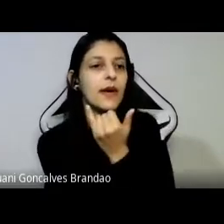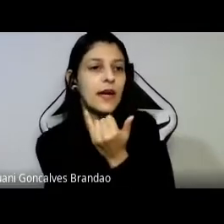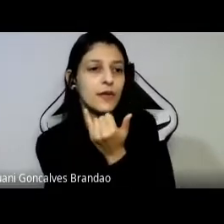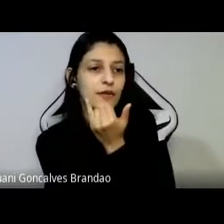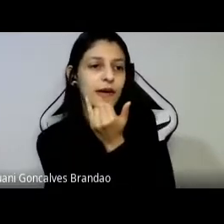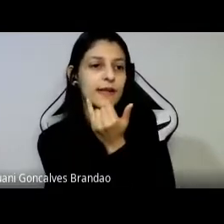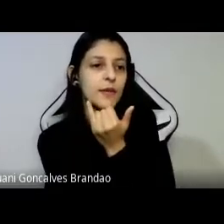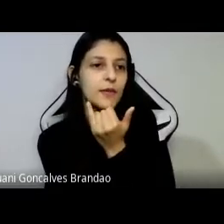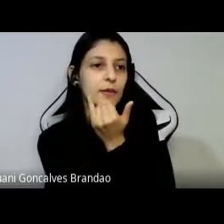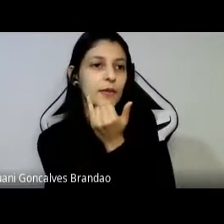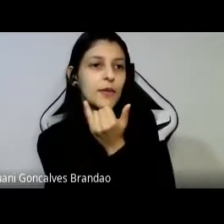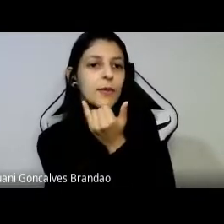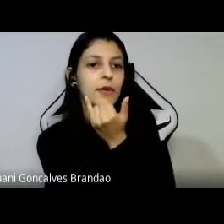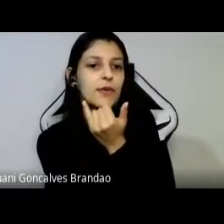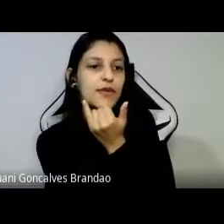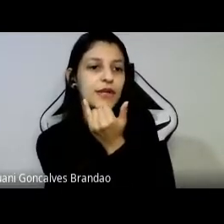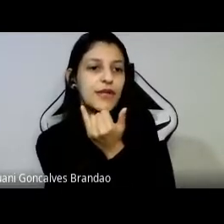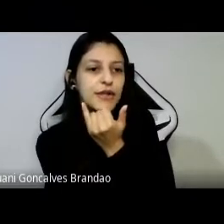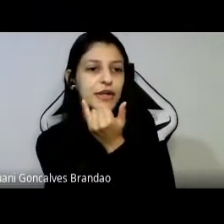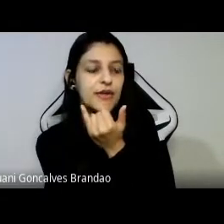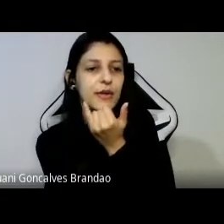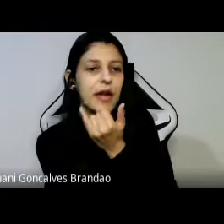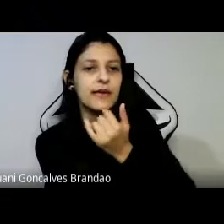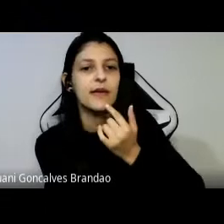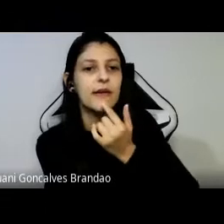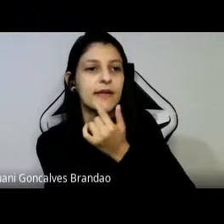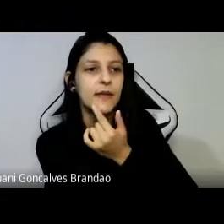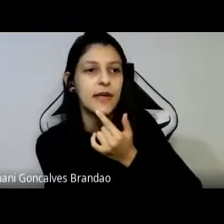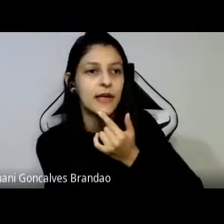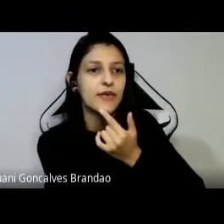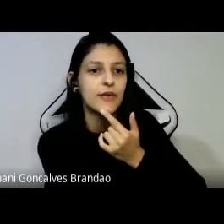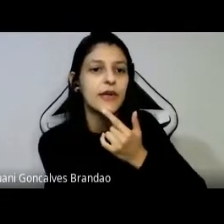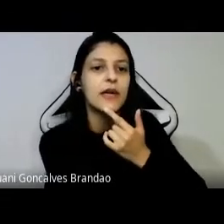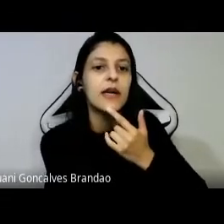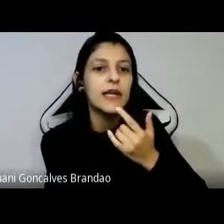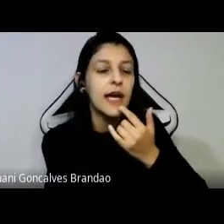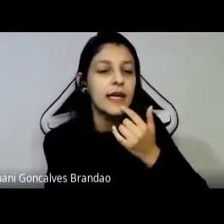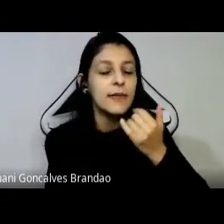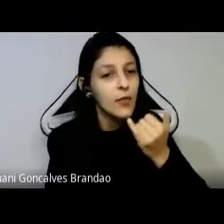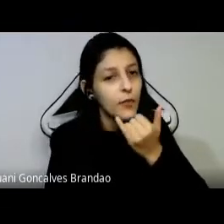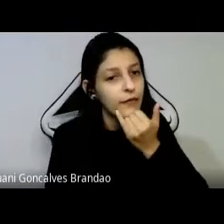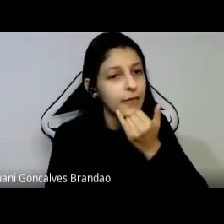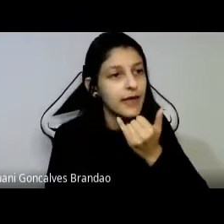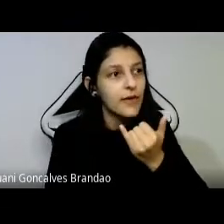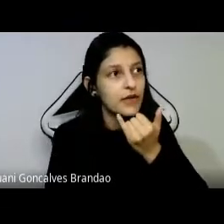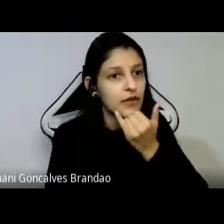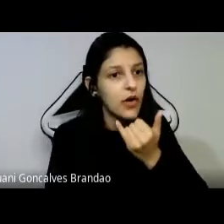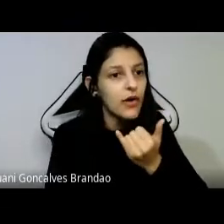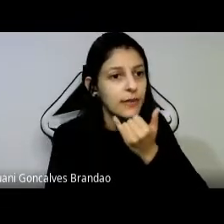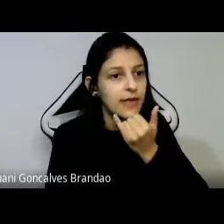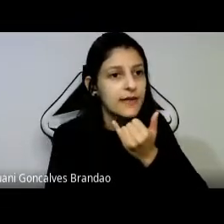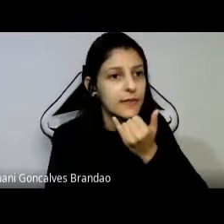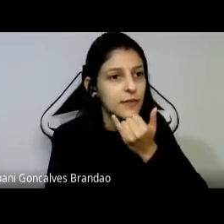Então, é onde vai ser o ponto de articulação, vai ser o queixo. E aí, o movimento é